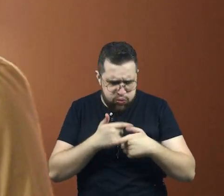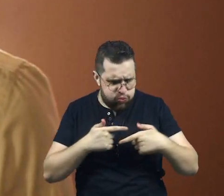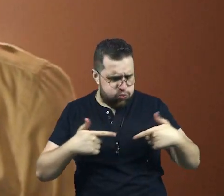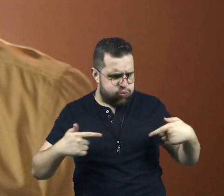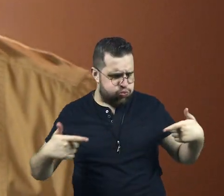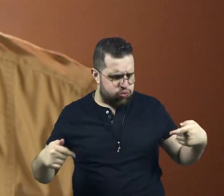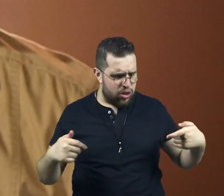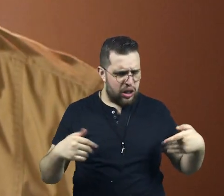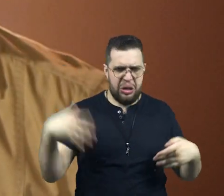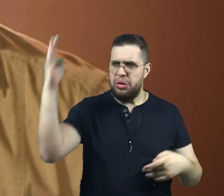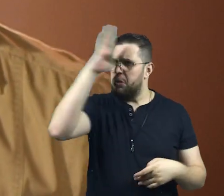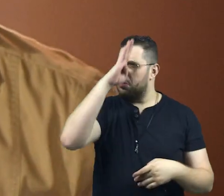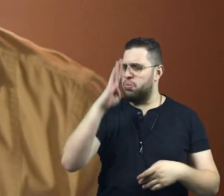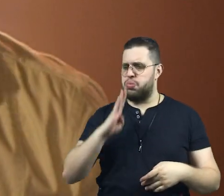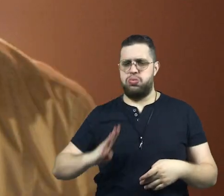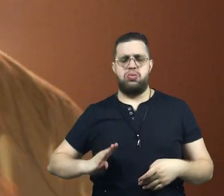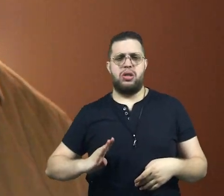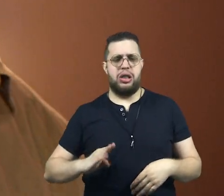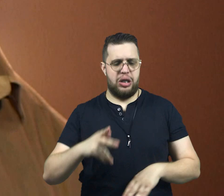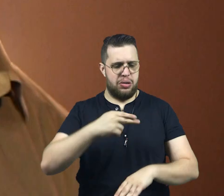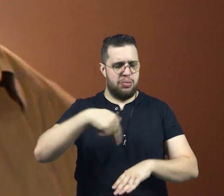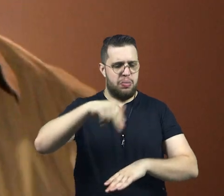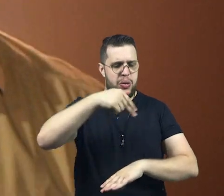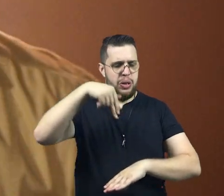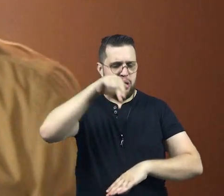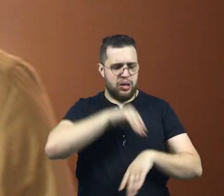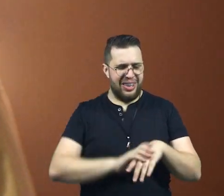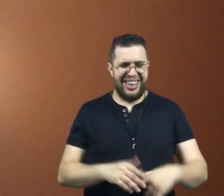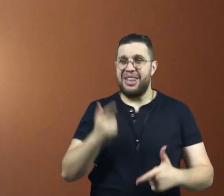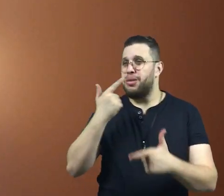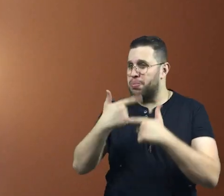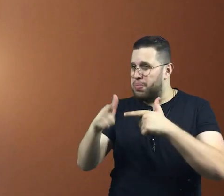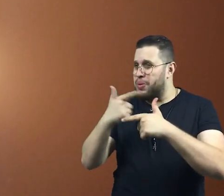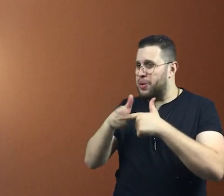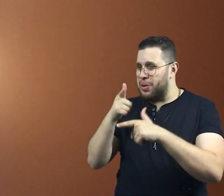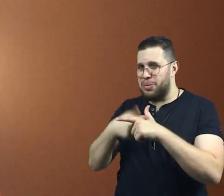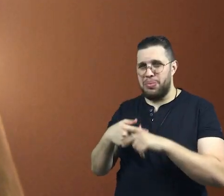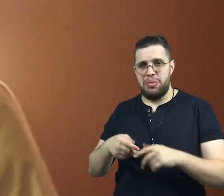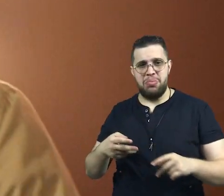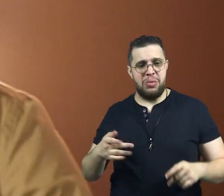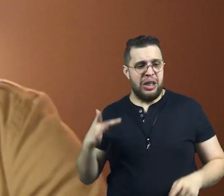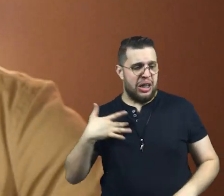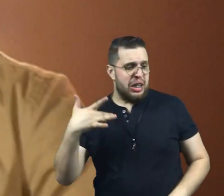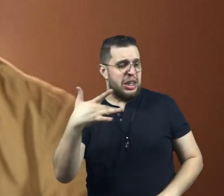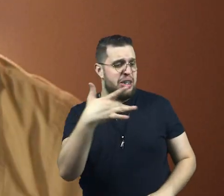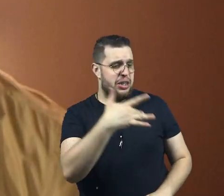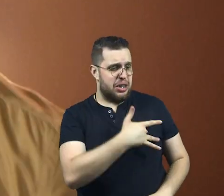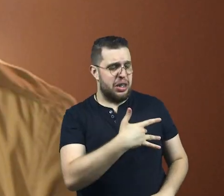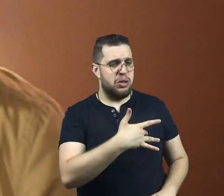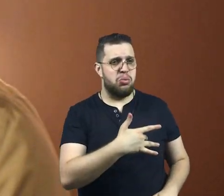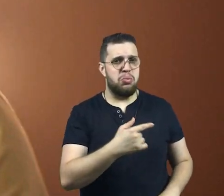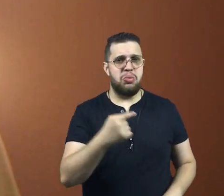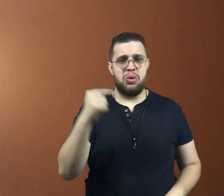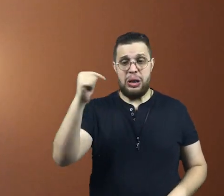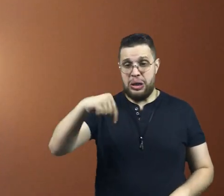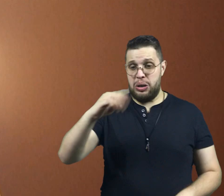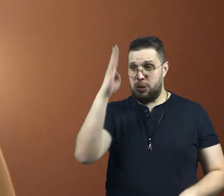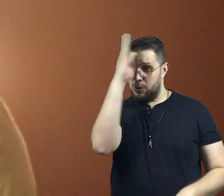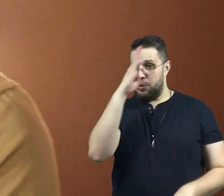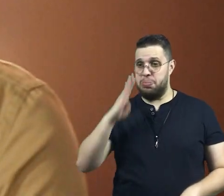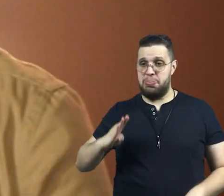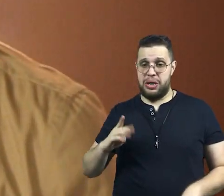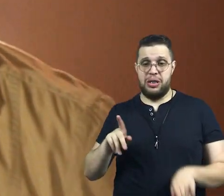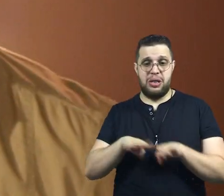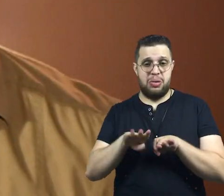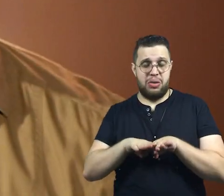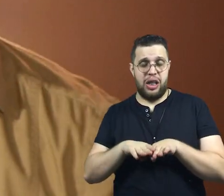acontecendo na nação. A gente vê crise acontecendo na questão da saúde, mas o Brasil é premiado e não é só a saúde. A gente está